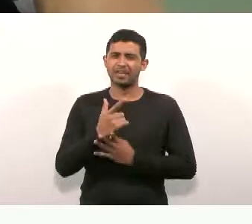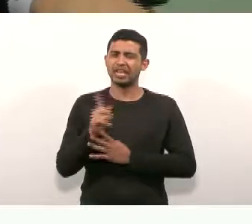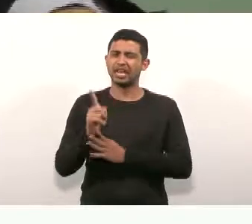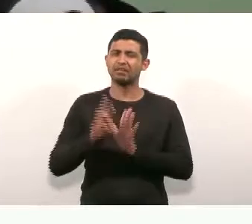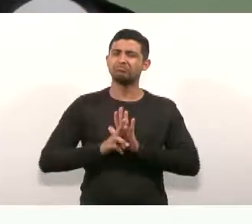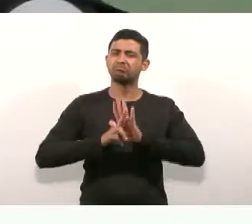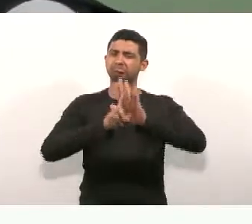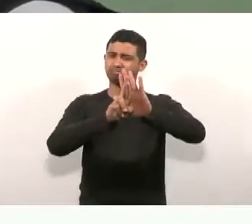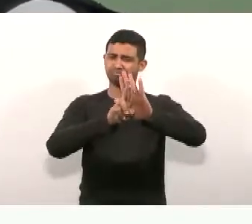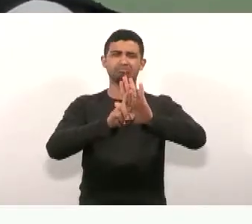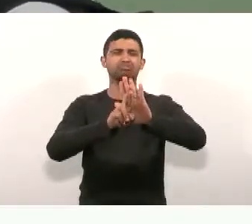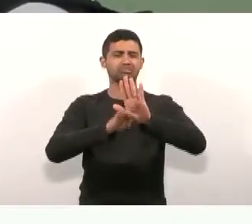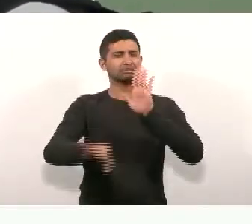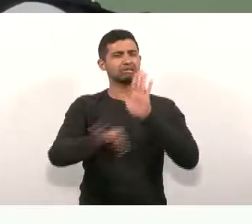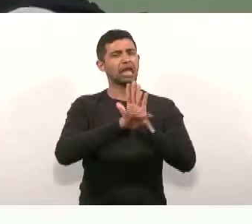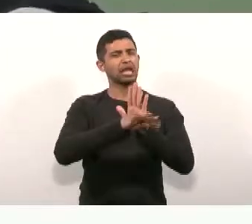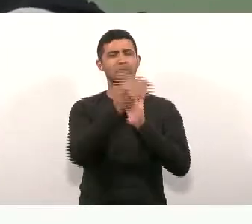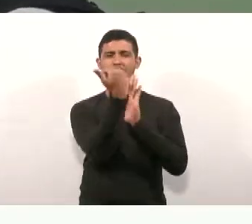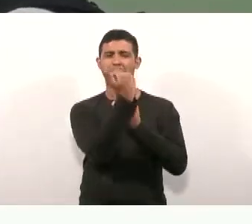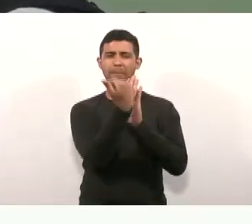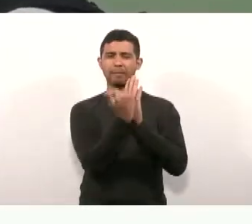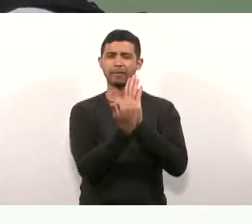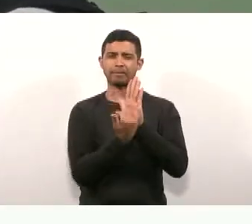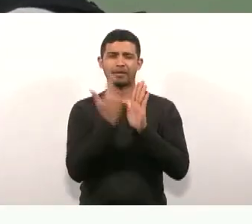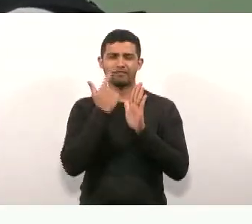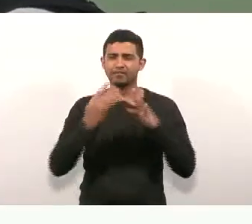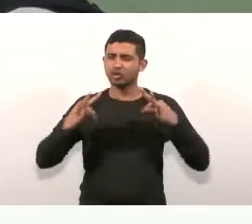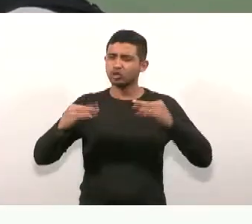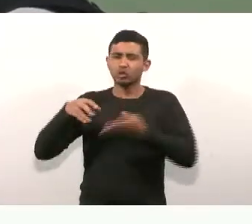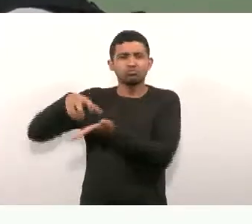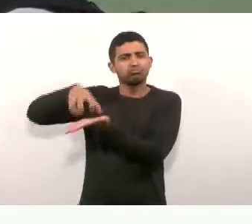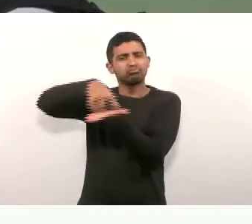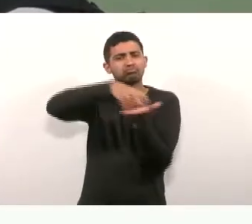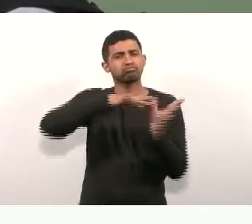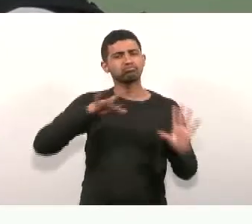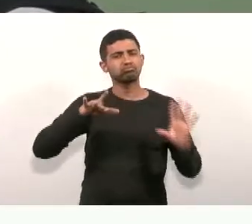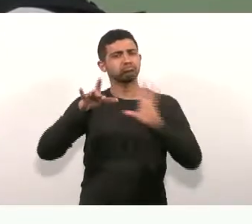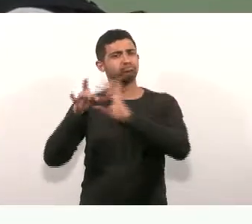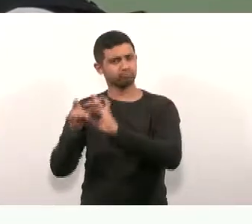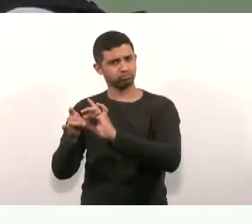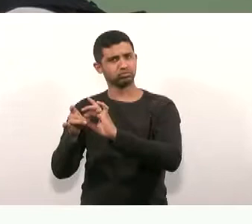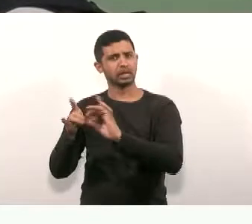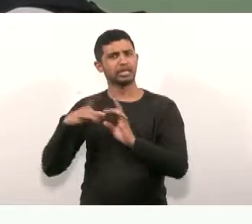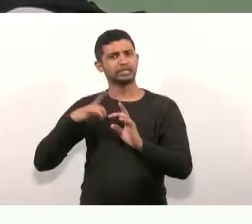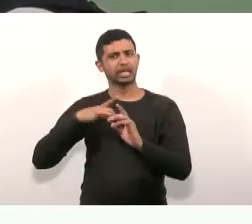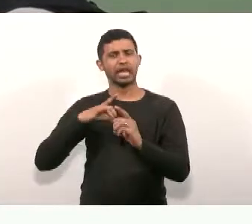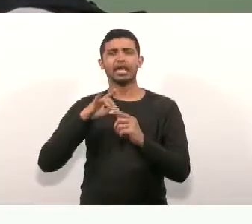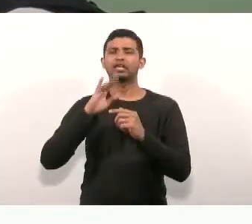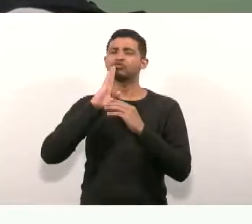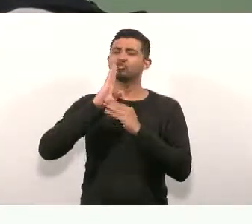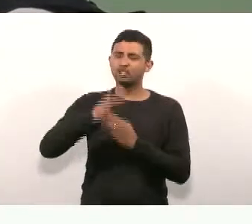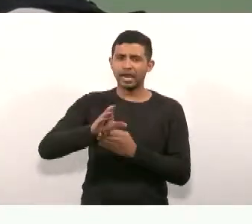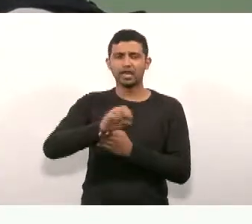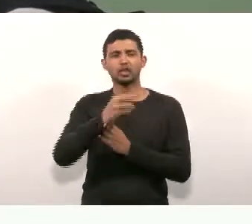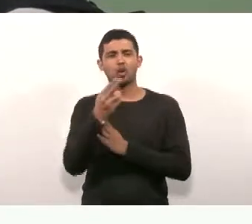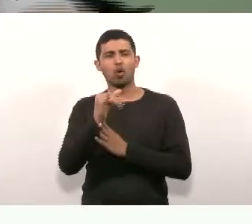representativa, porque havia todos os setores vinculados direto ou indiretamente à cadeia produtiva da indústria